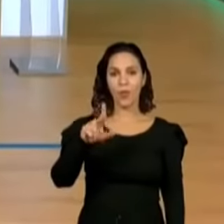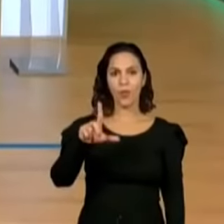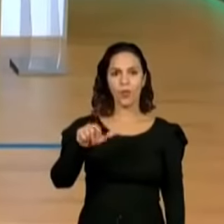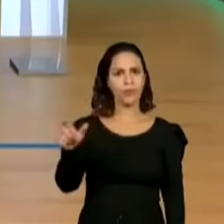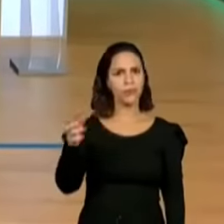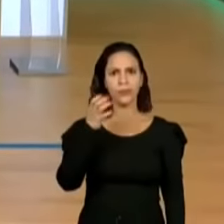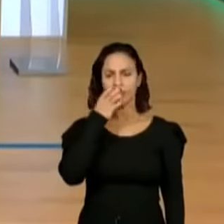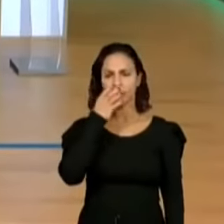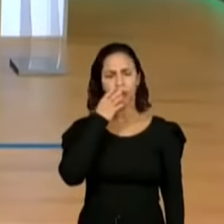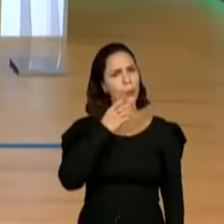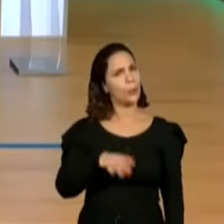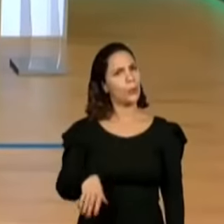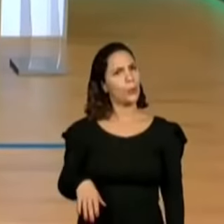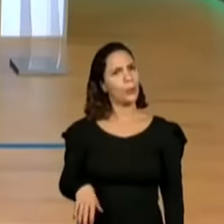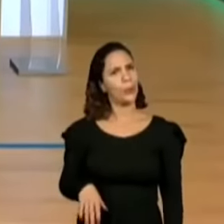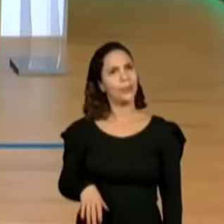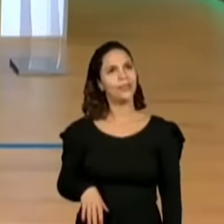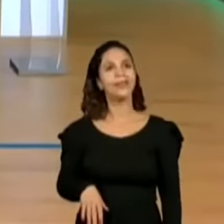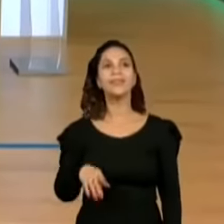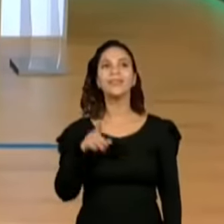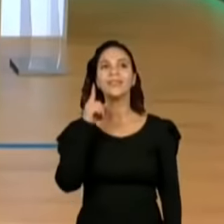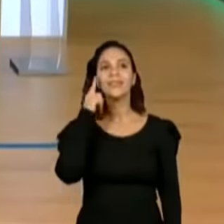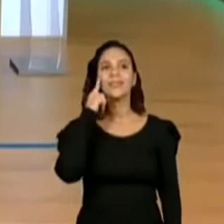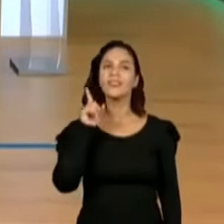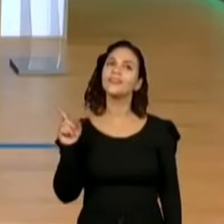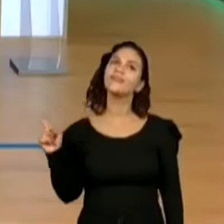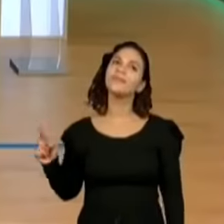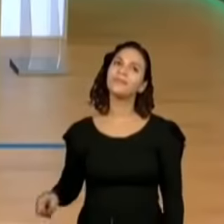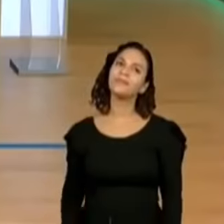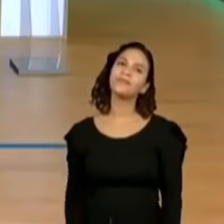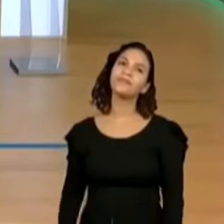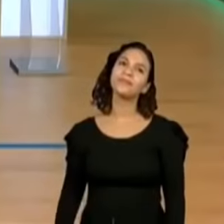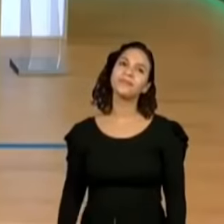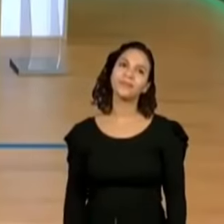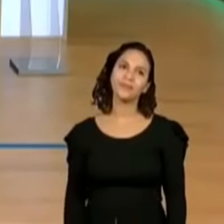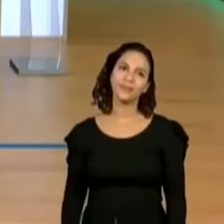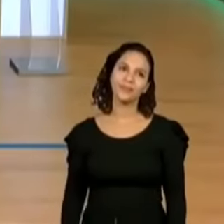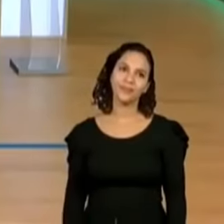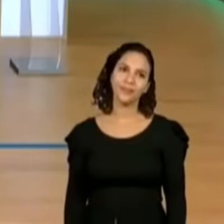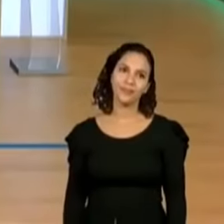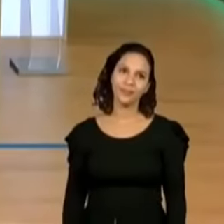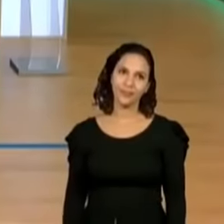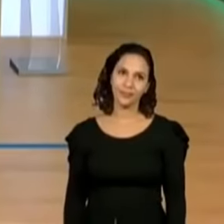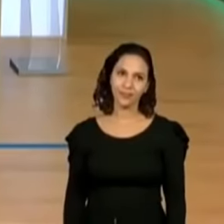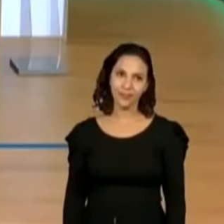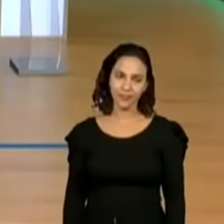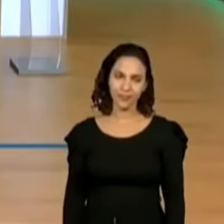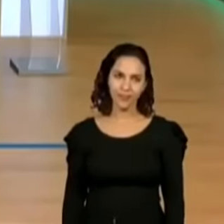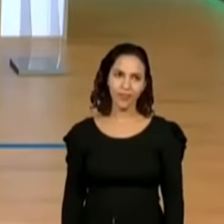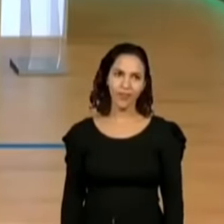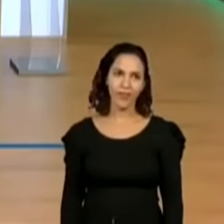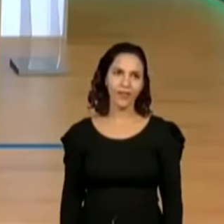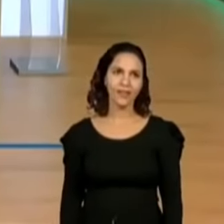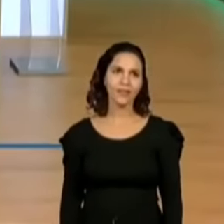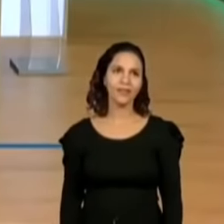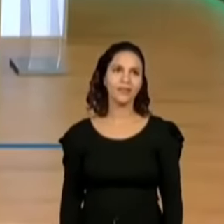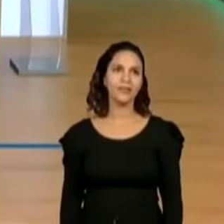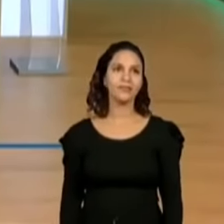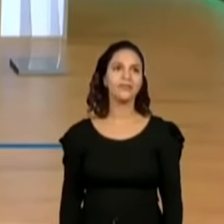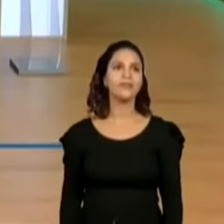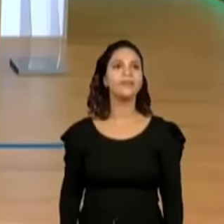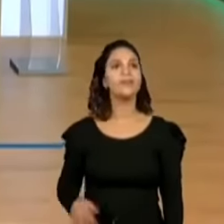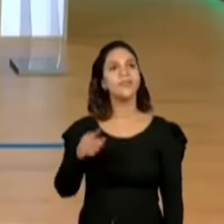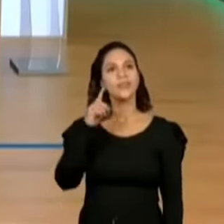cachorro atacou muito mesmo, hein? Sim. Vamos virar aqui o nosso... Nosso amigo, oi, oi,